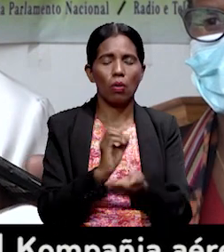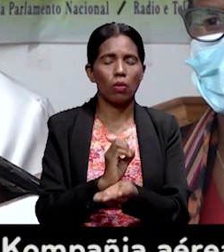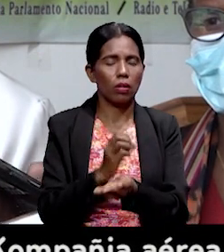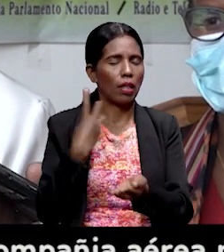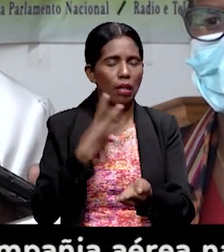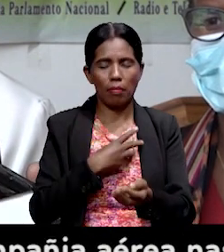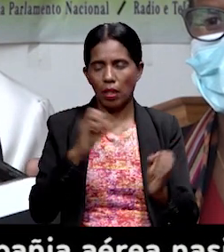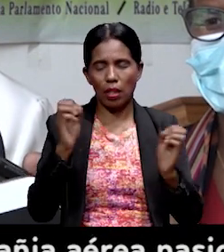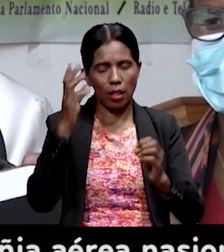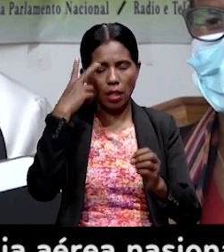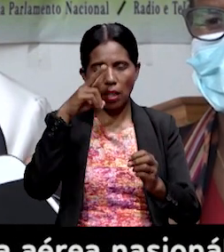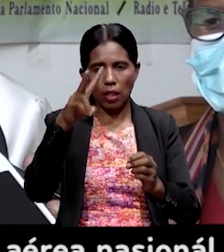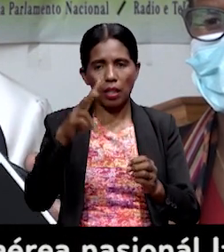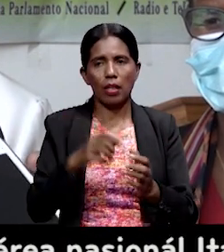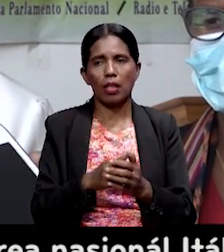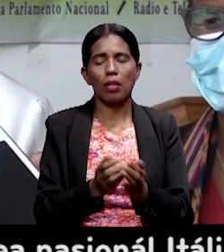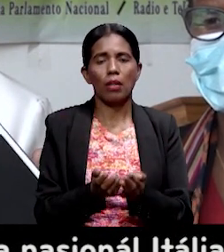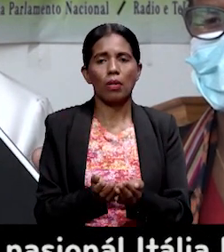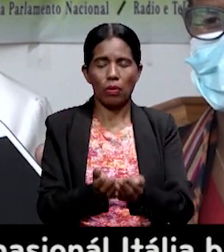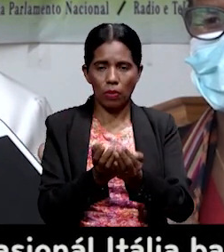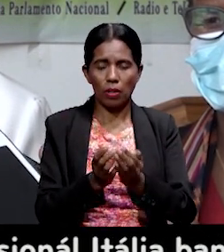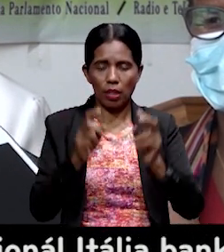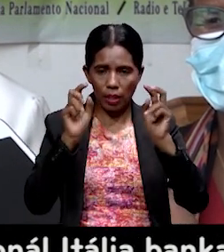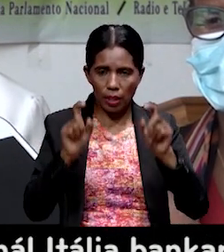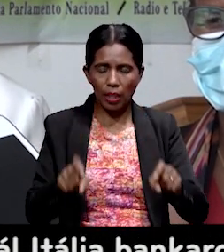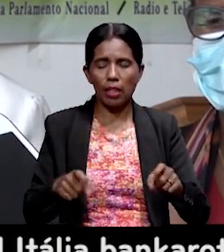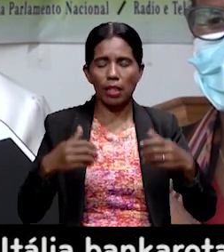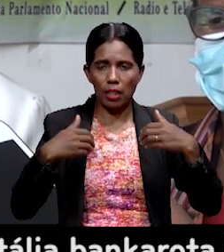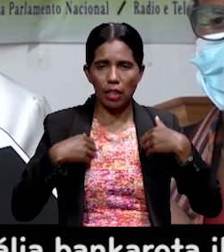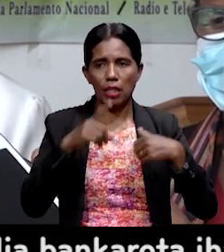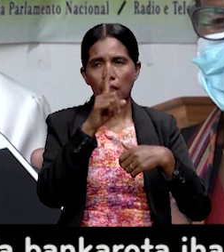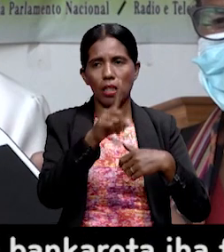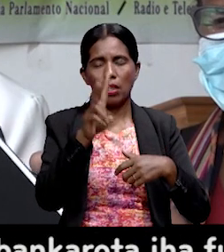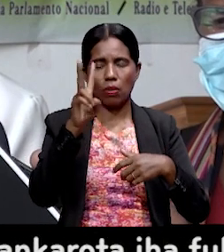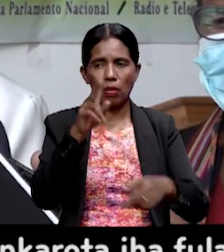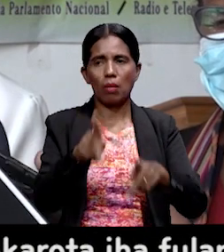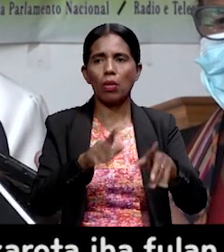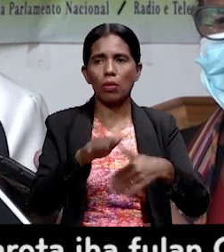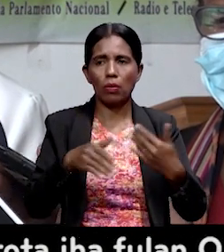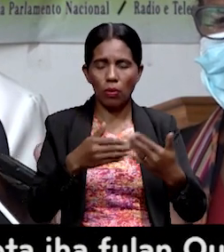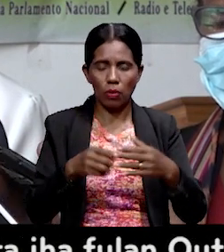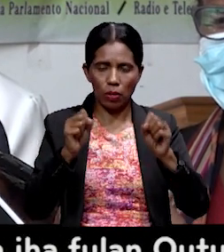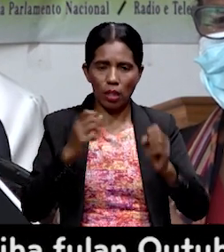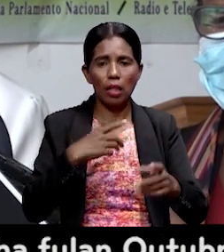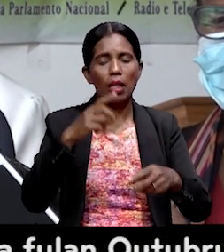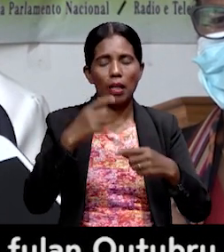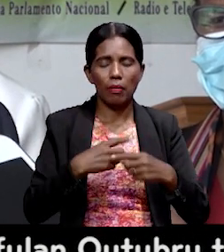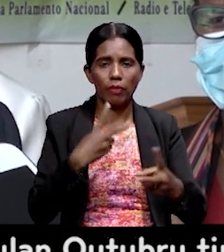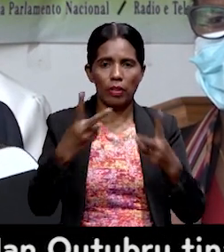mim interessa é ir a dit. Ro, né, tem que ir a ir a rua para o povo Oikusi a tua obra. Então,